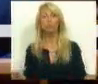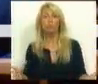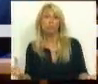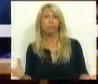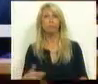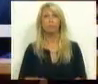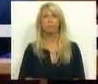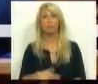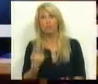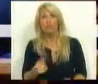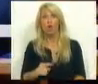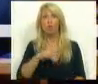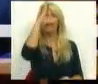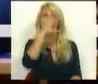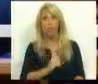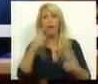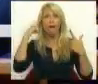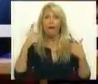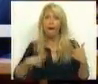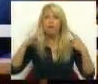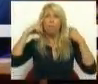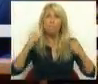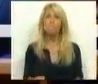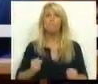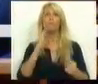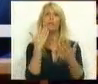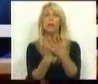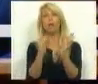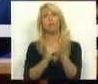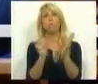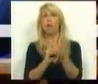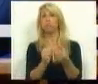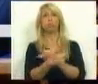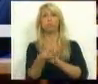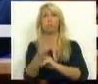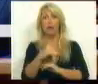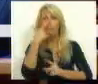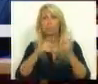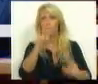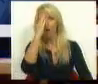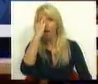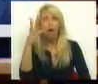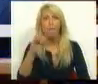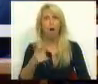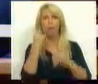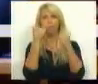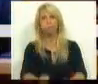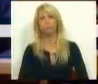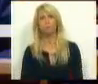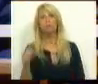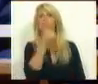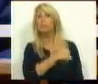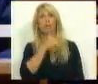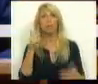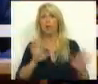prossegue teimosamente na receita do empobrecimento. As pessoas já não aguentam mais. Os sacrifícios estão já